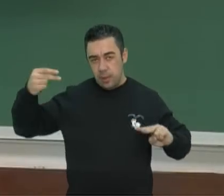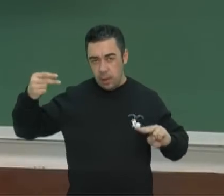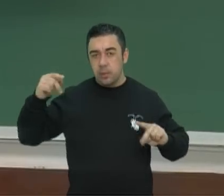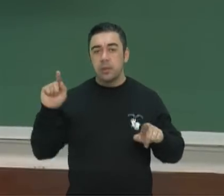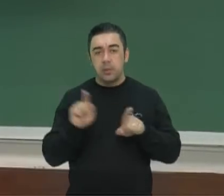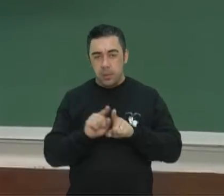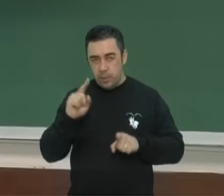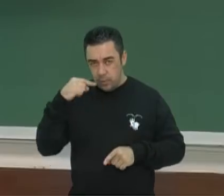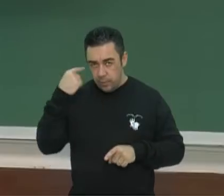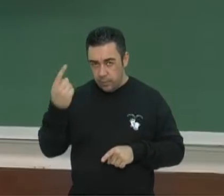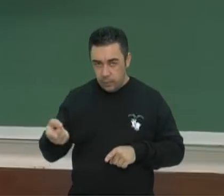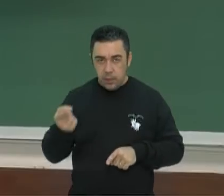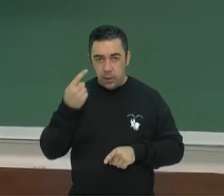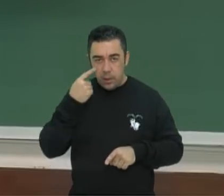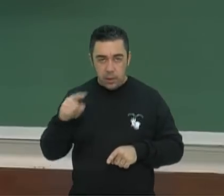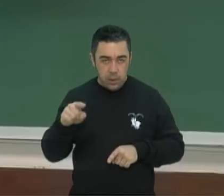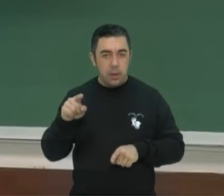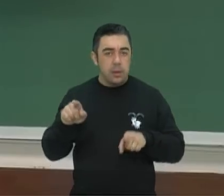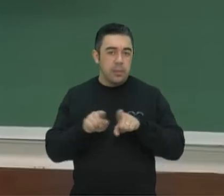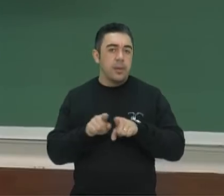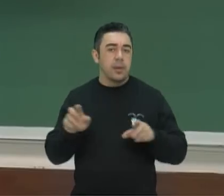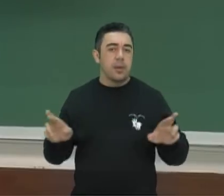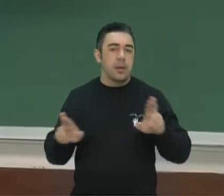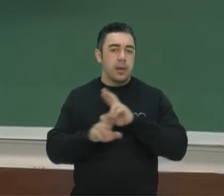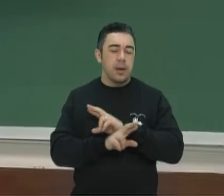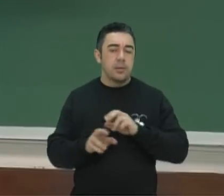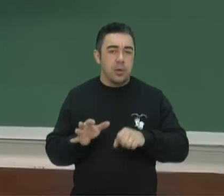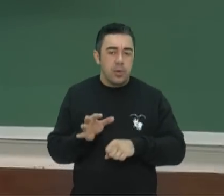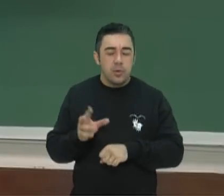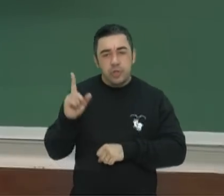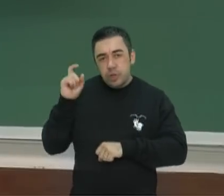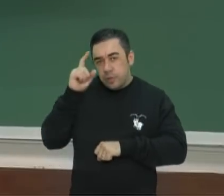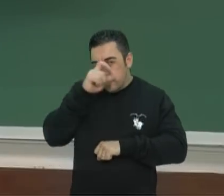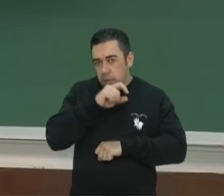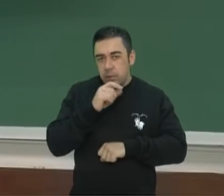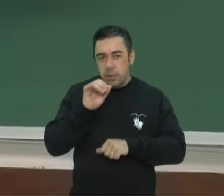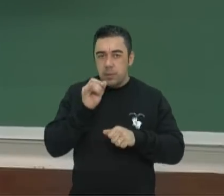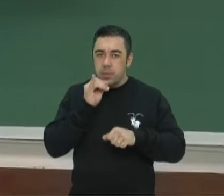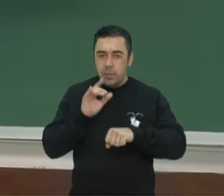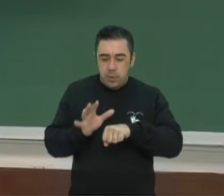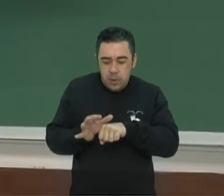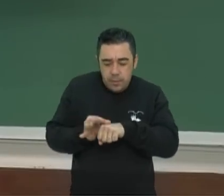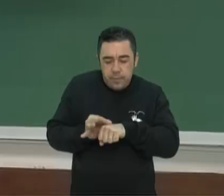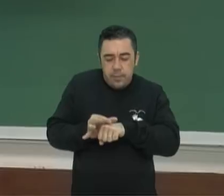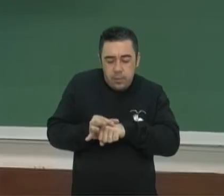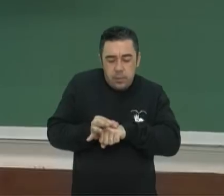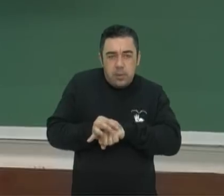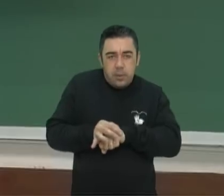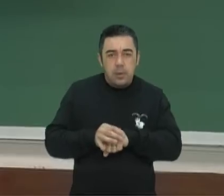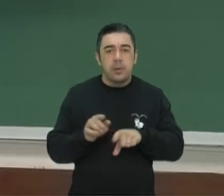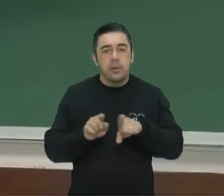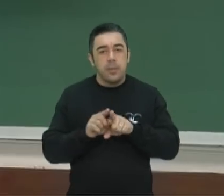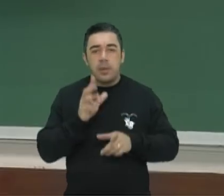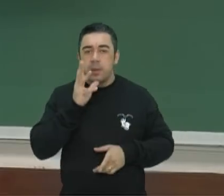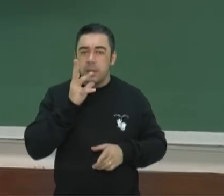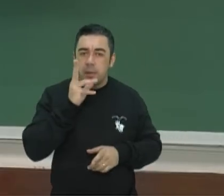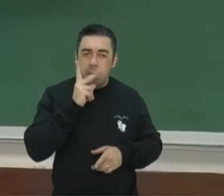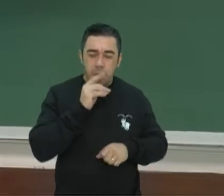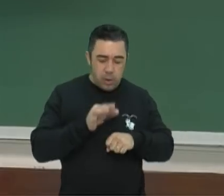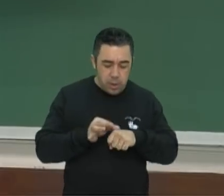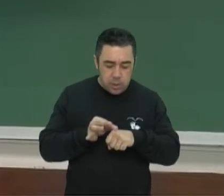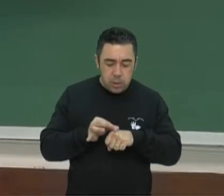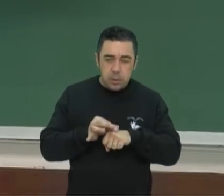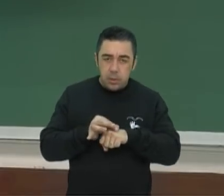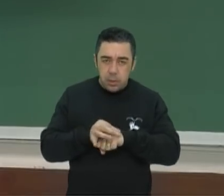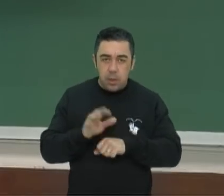para frente também, que estão relacionadas com dificuldades de cicatrização e dificultando a cicatrização,